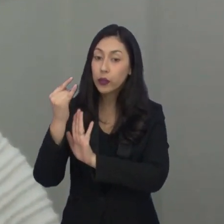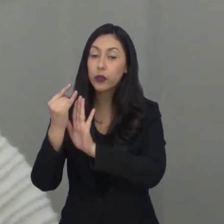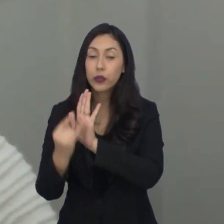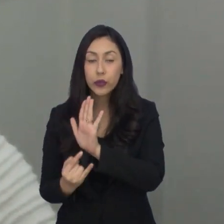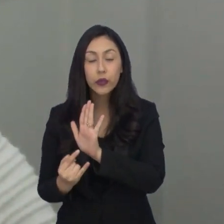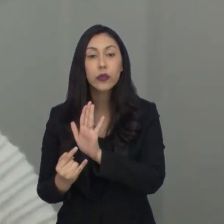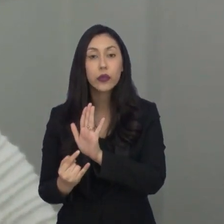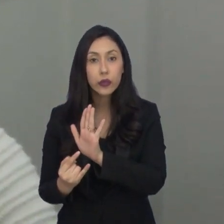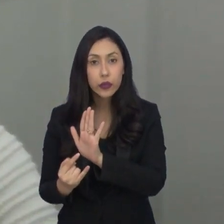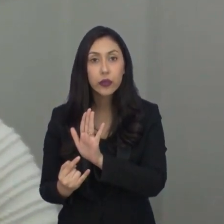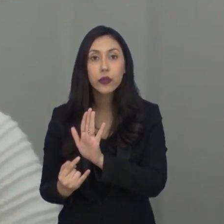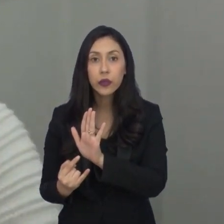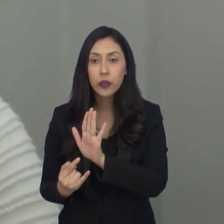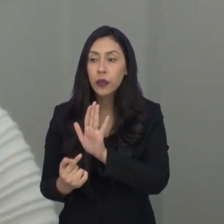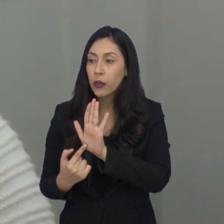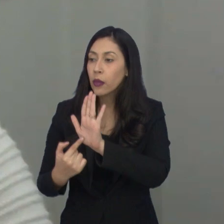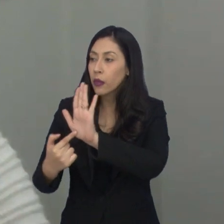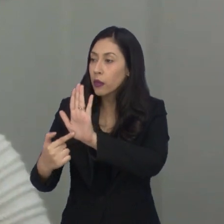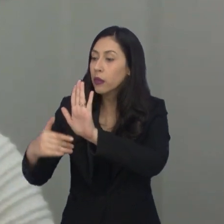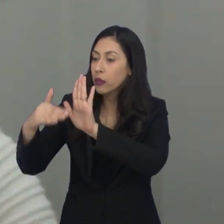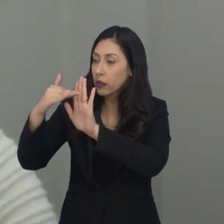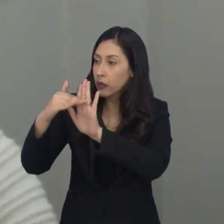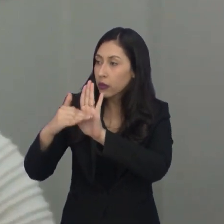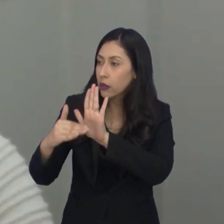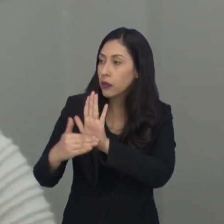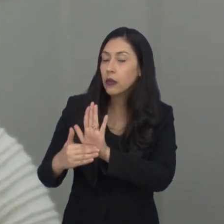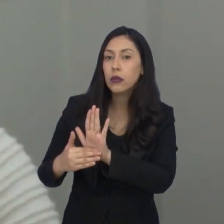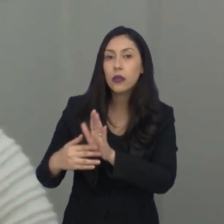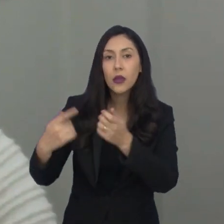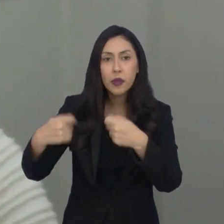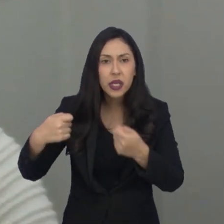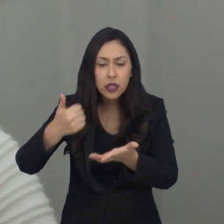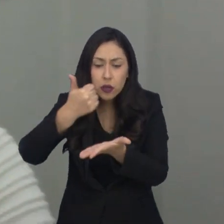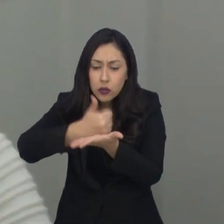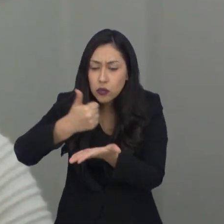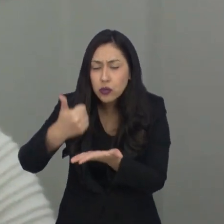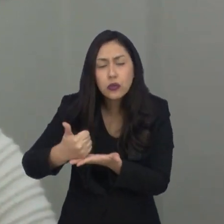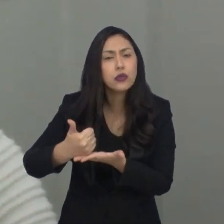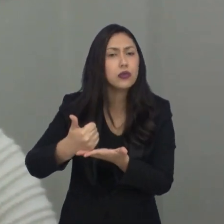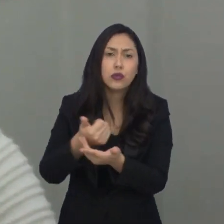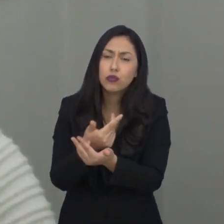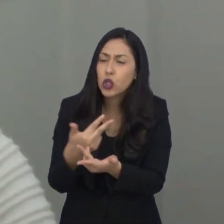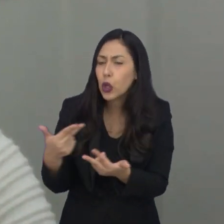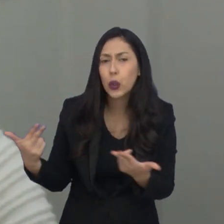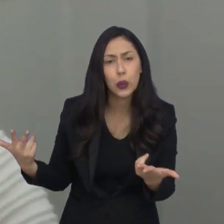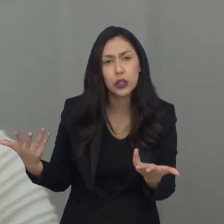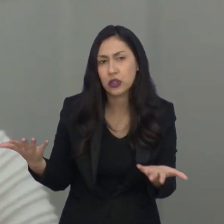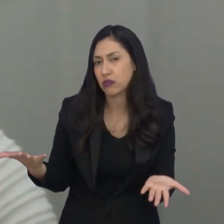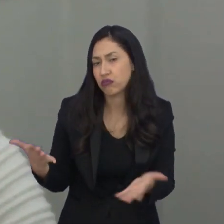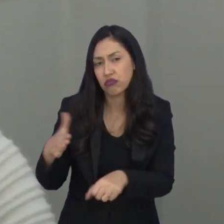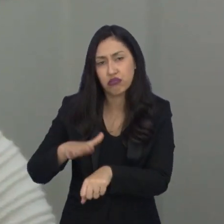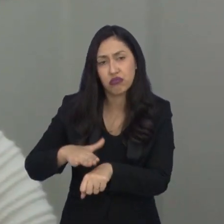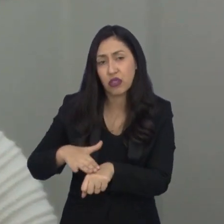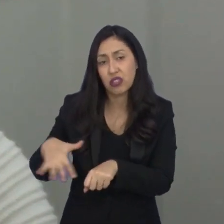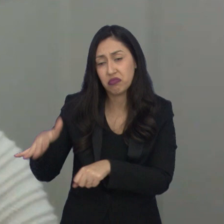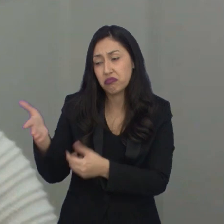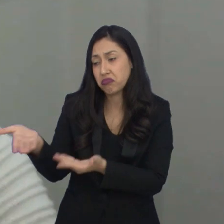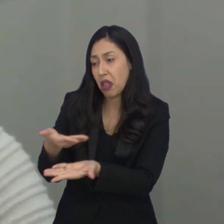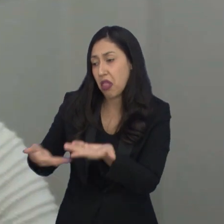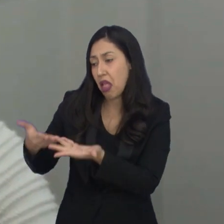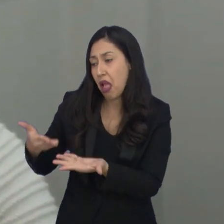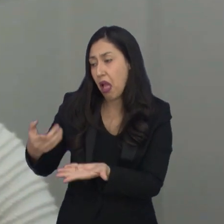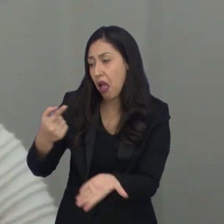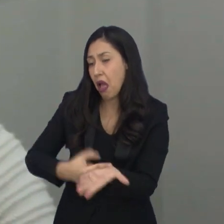ser colhida das pessoas, geralmente os contratos de que são feitos entre as